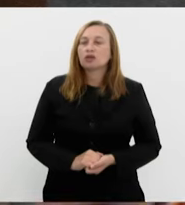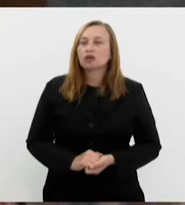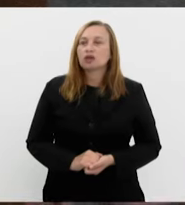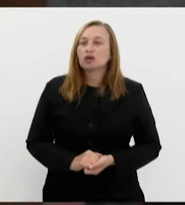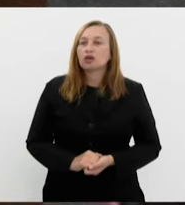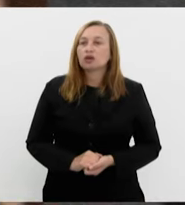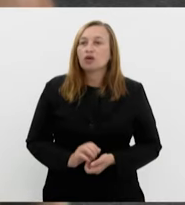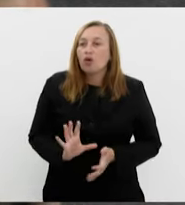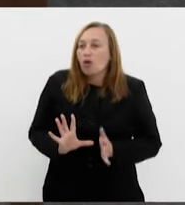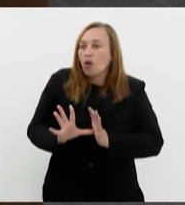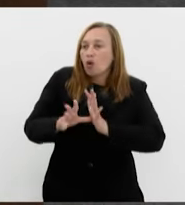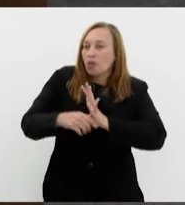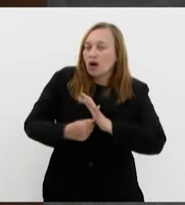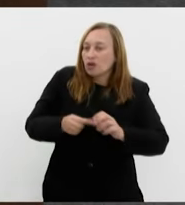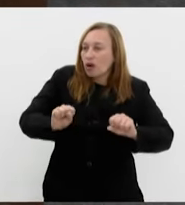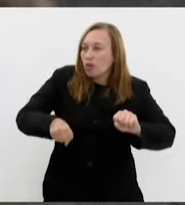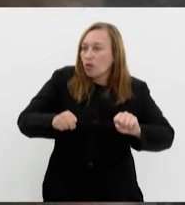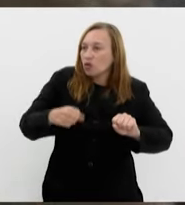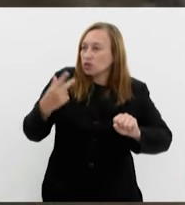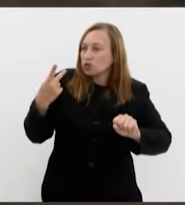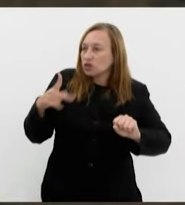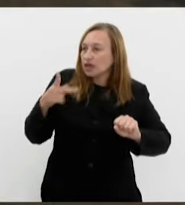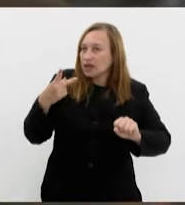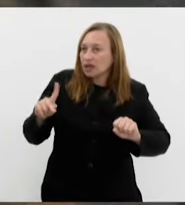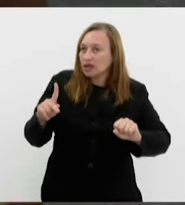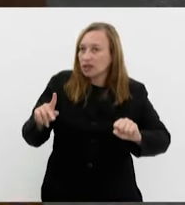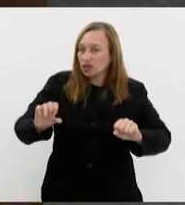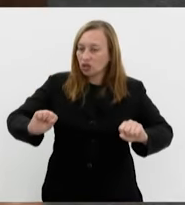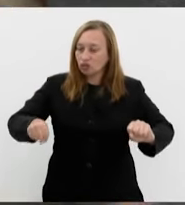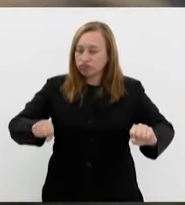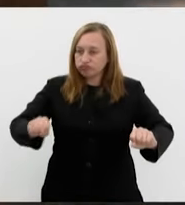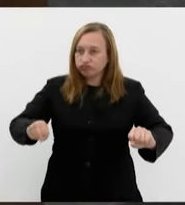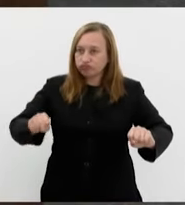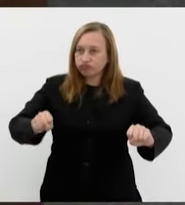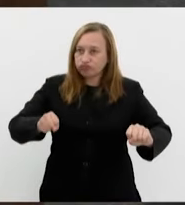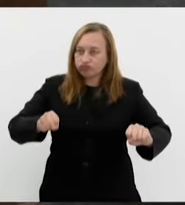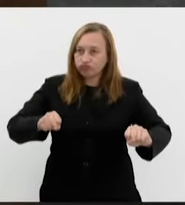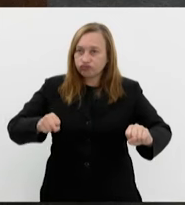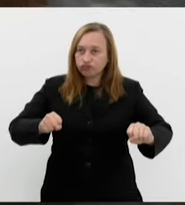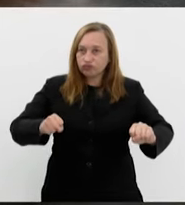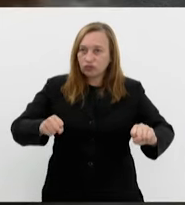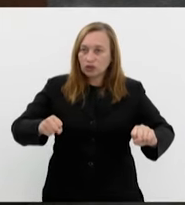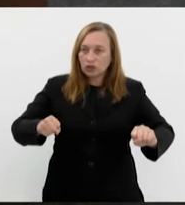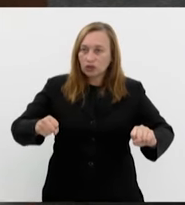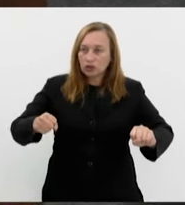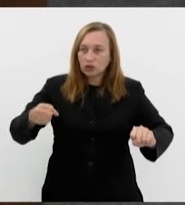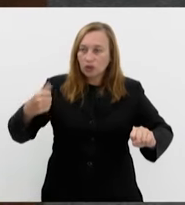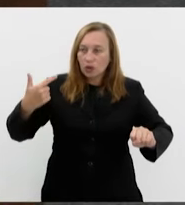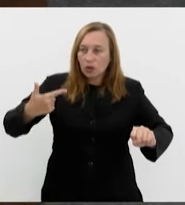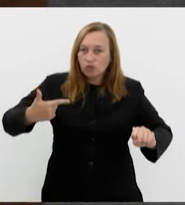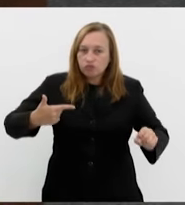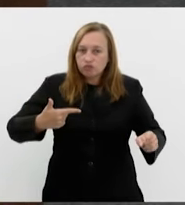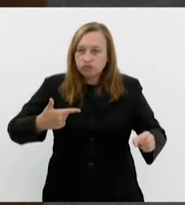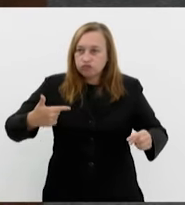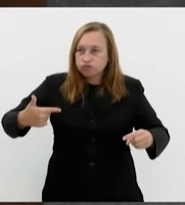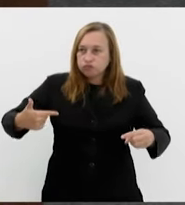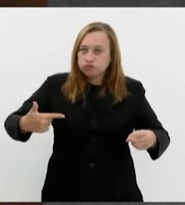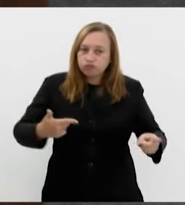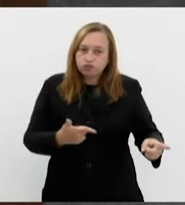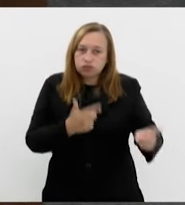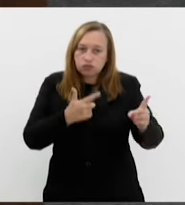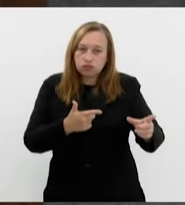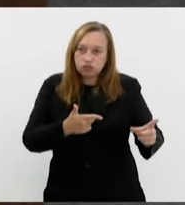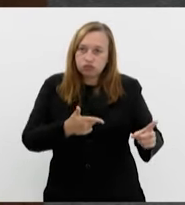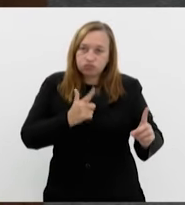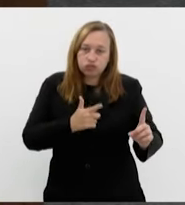uma moto a qual ele estava pilotando. E, com isso, foi alvejado